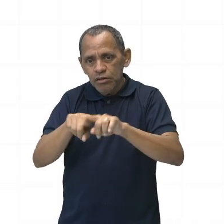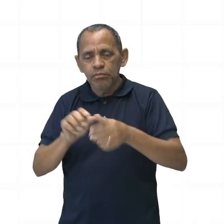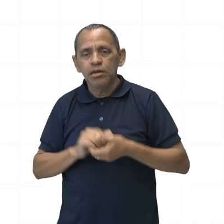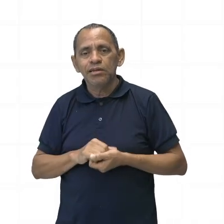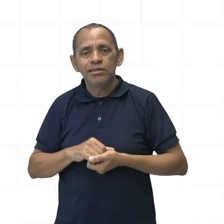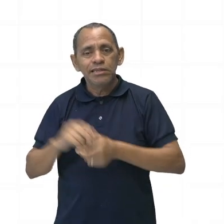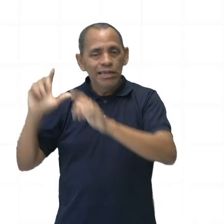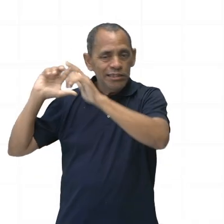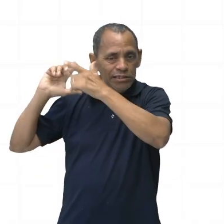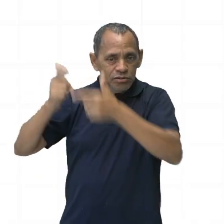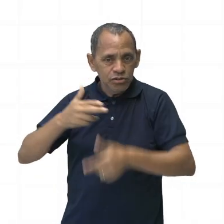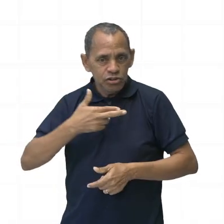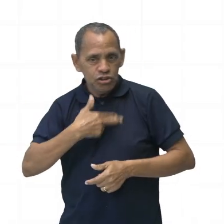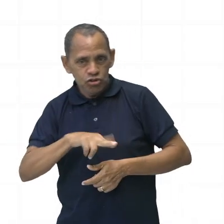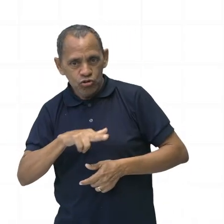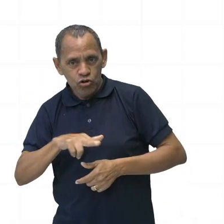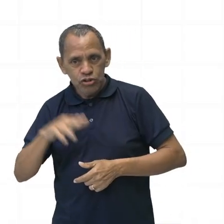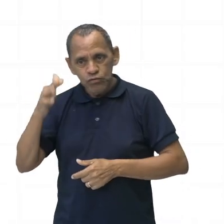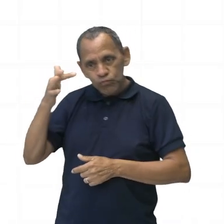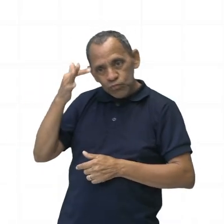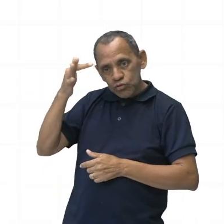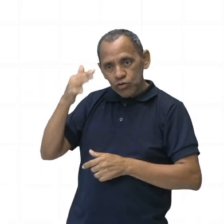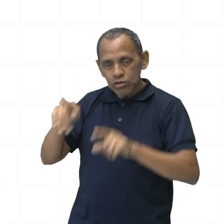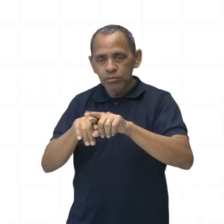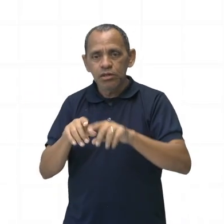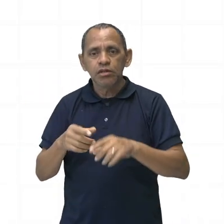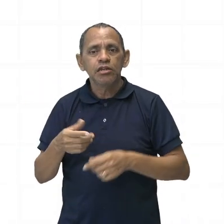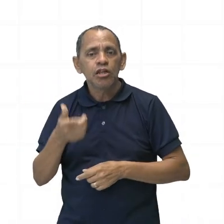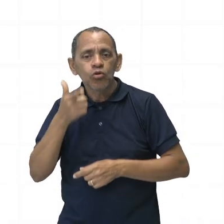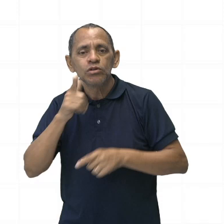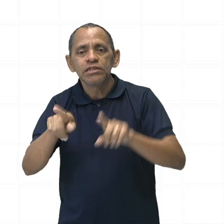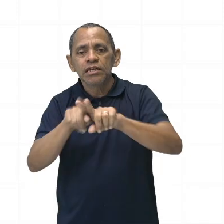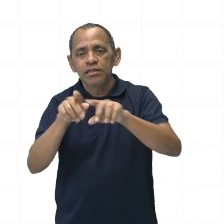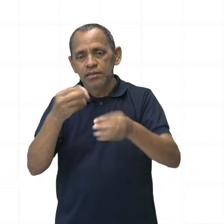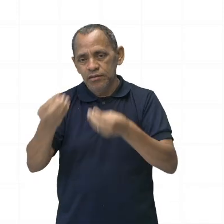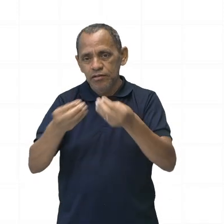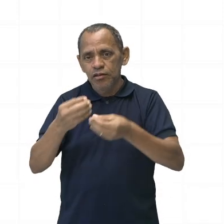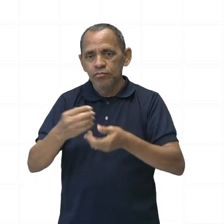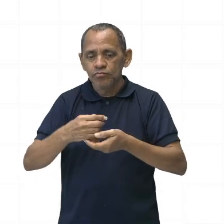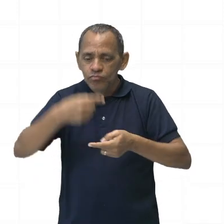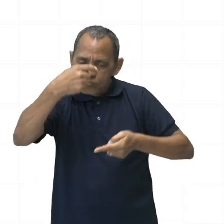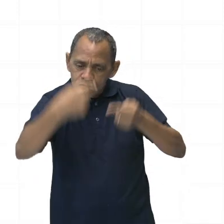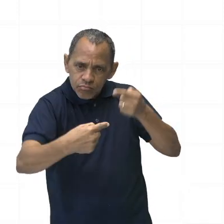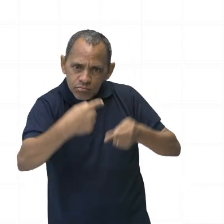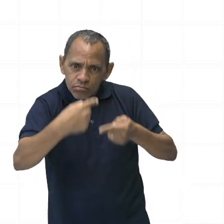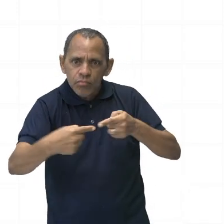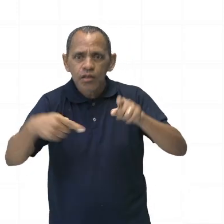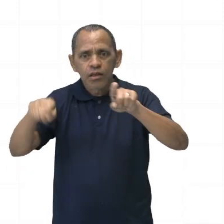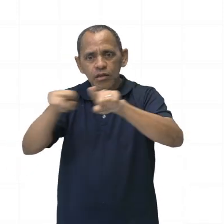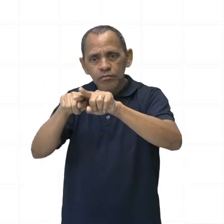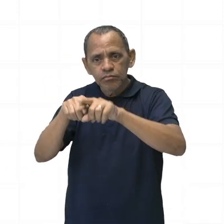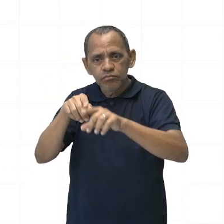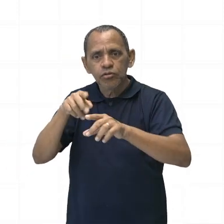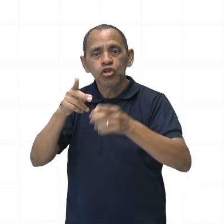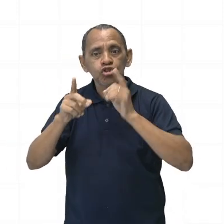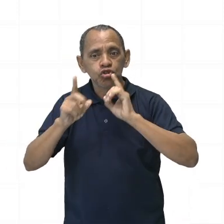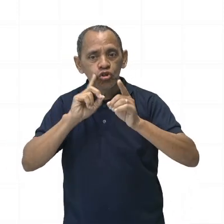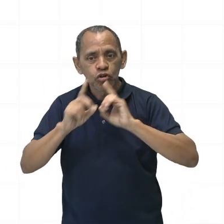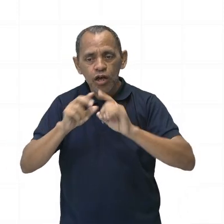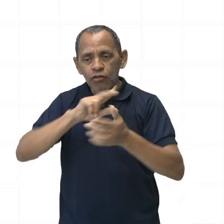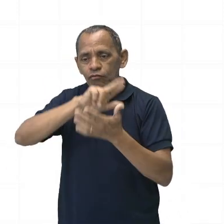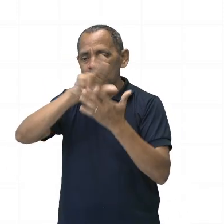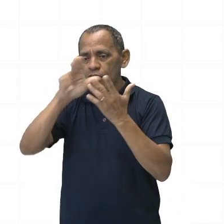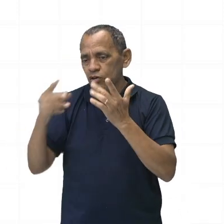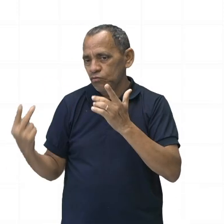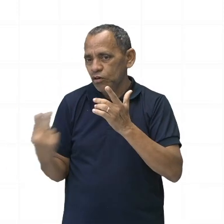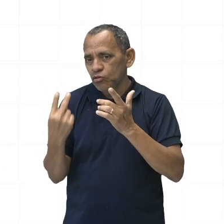diversas, os valores. Por exemplo, os primeiros passos da bioética, os valores defendidos pelo cristianismo, principalmente na crítica à